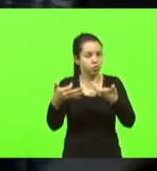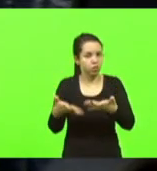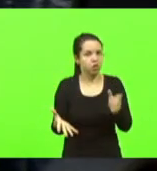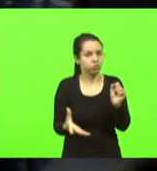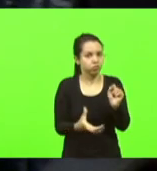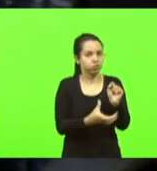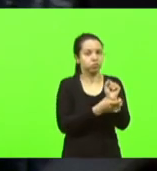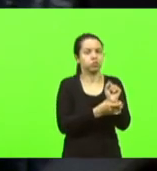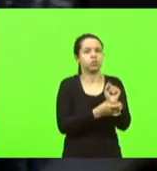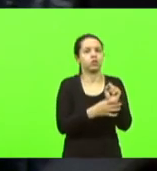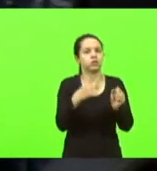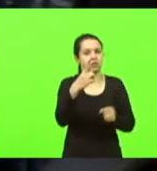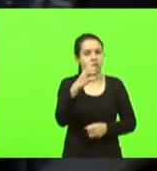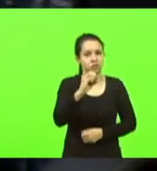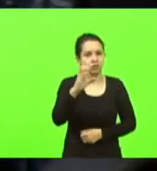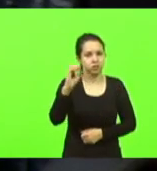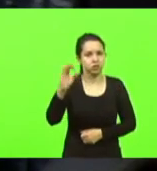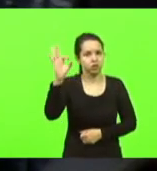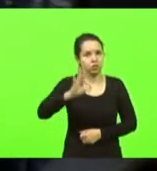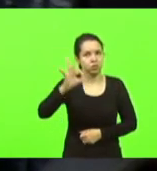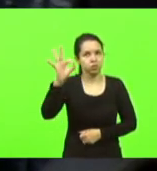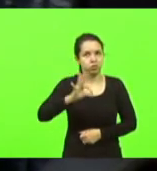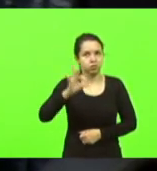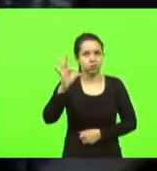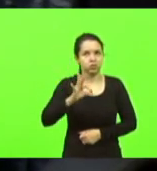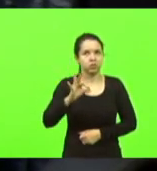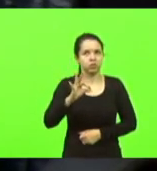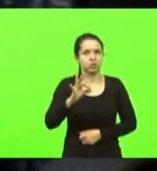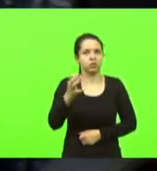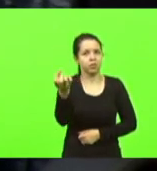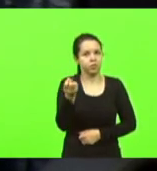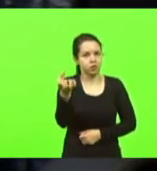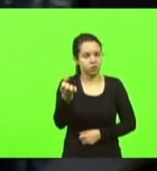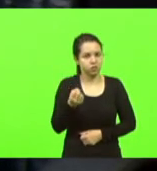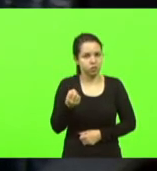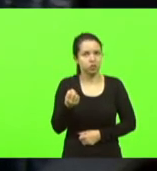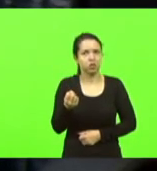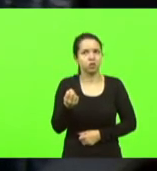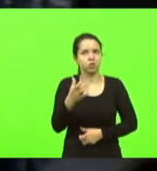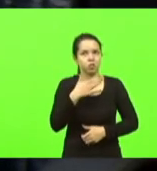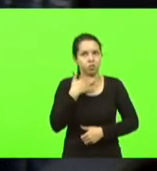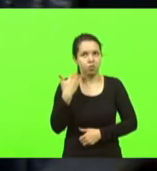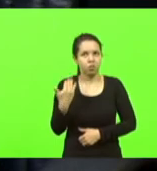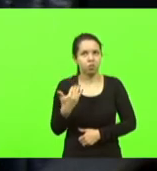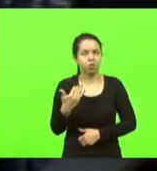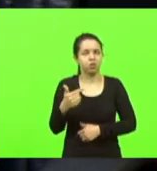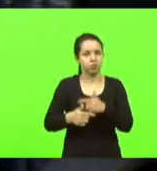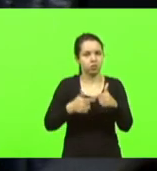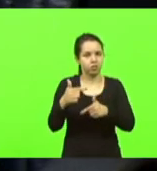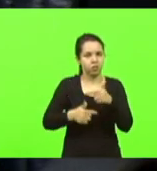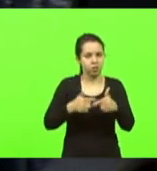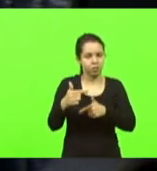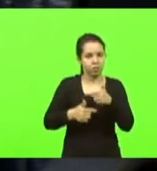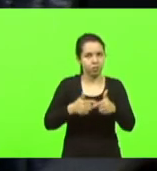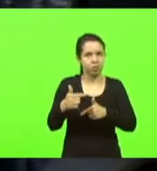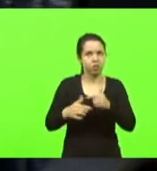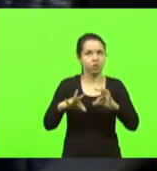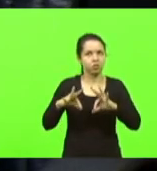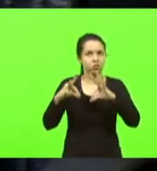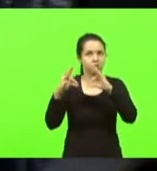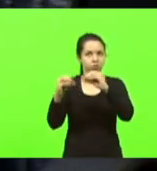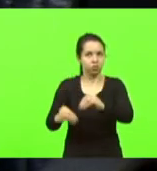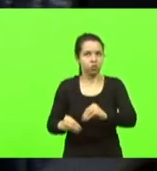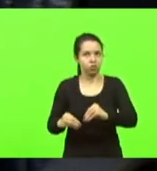garantia dos 100 porcento na pensão por morte é difícil de serviço para todos os